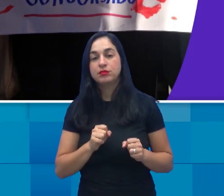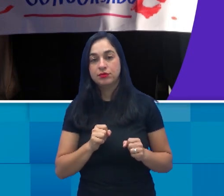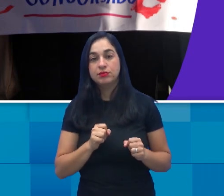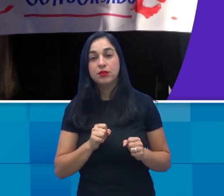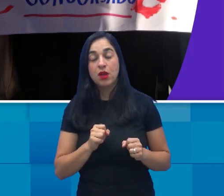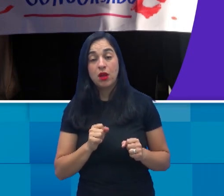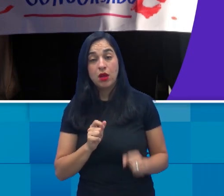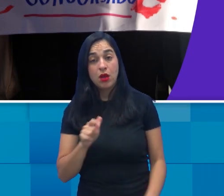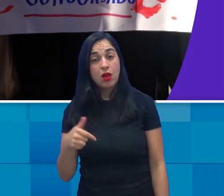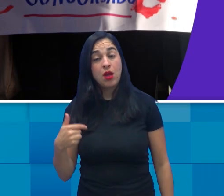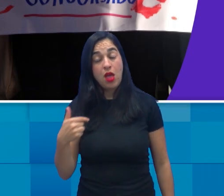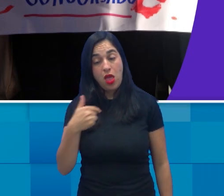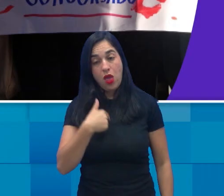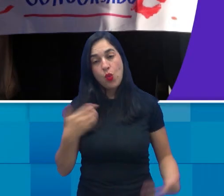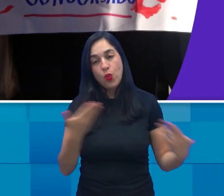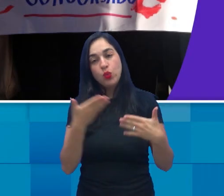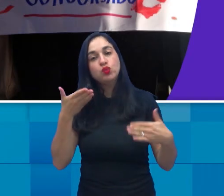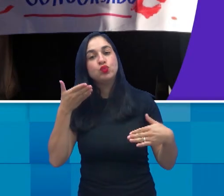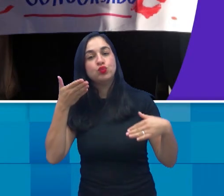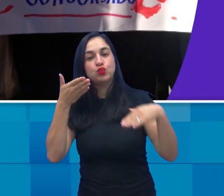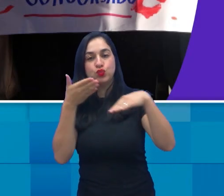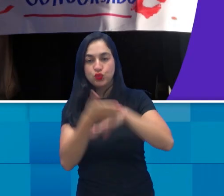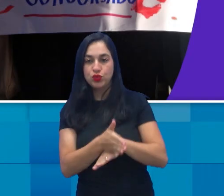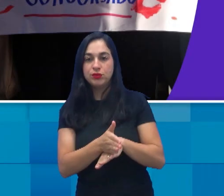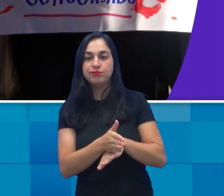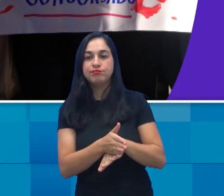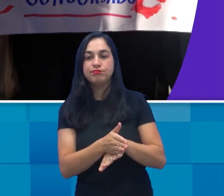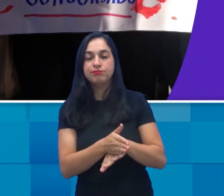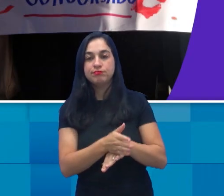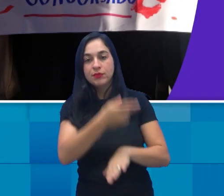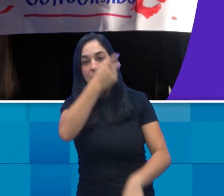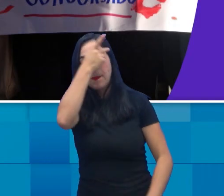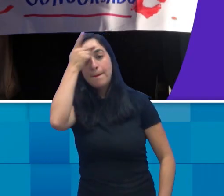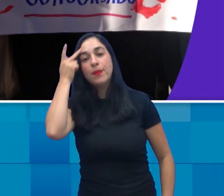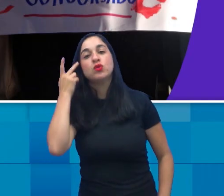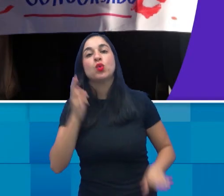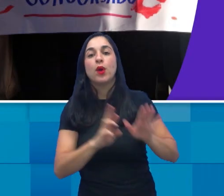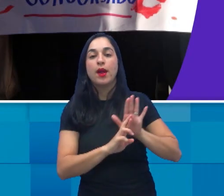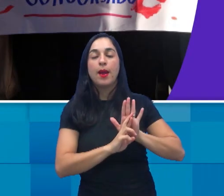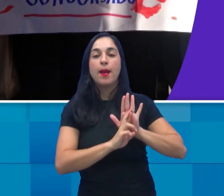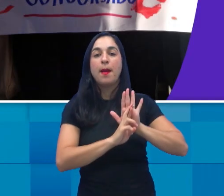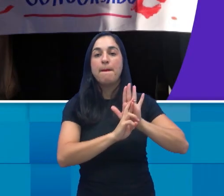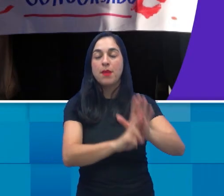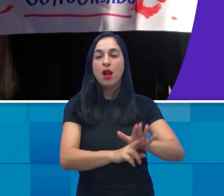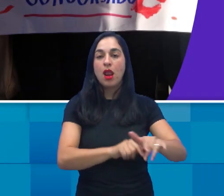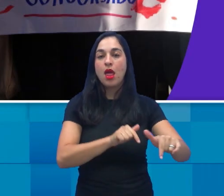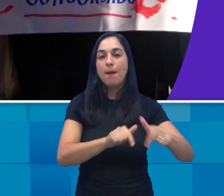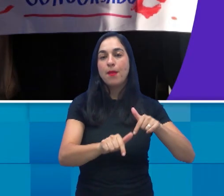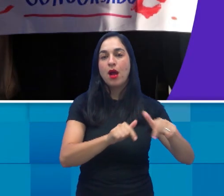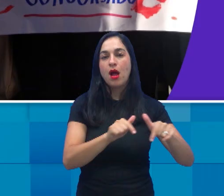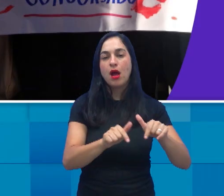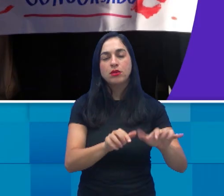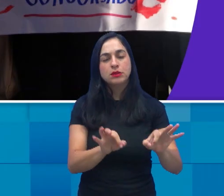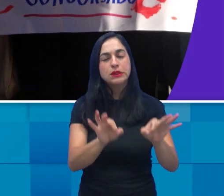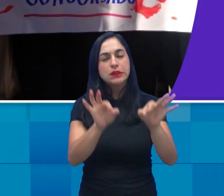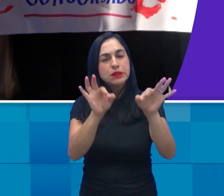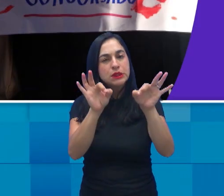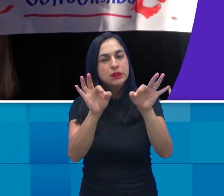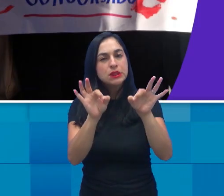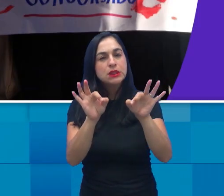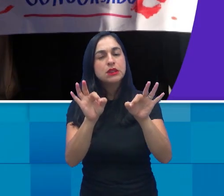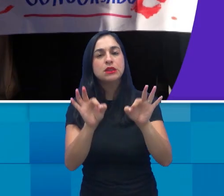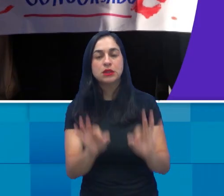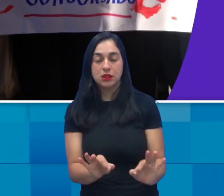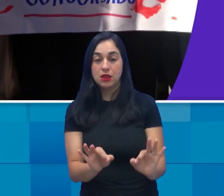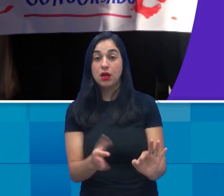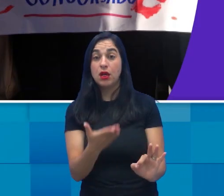Eu estive lá hoje, ouvi a fala do representante dos trabalhadores, sendo muito firme nessa